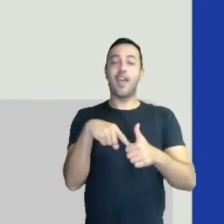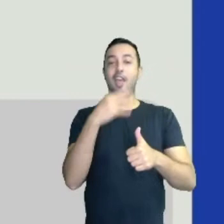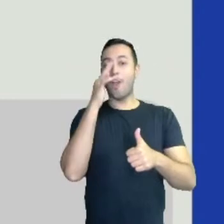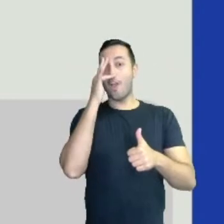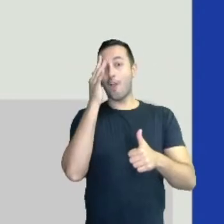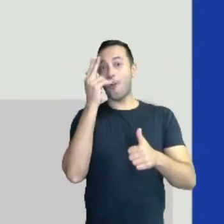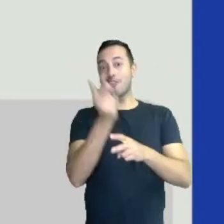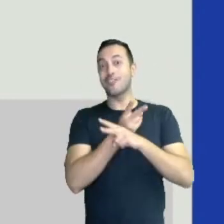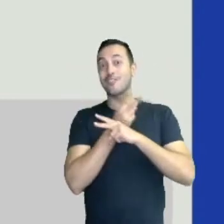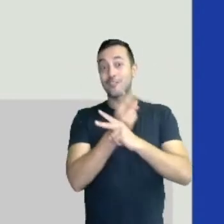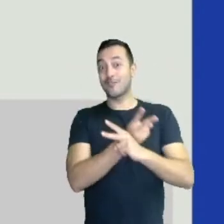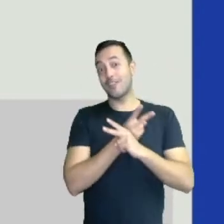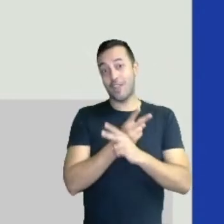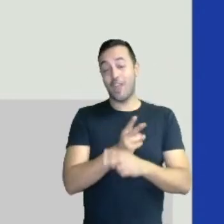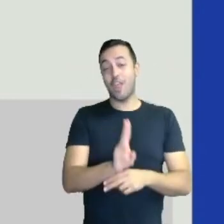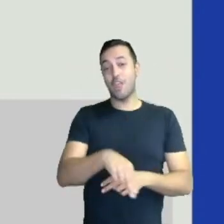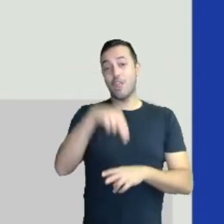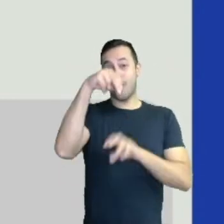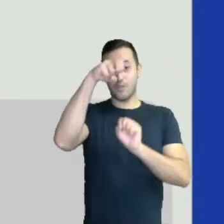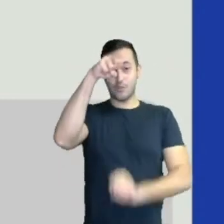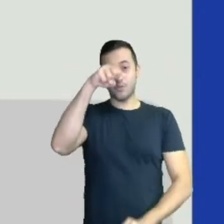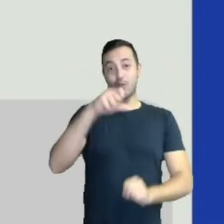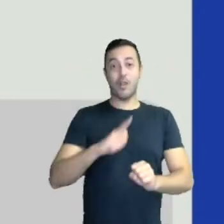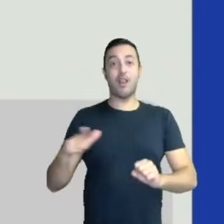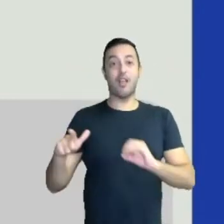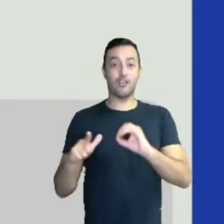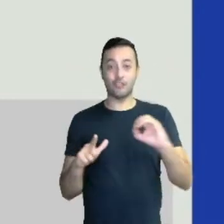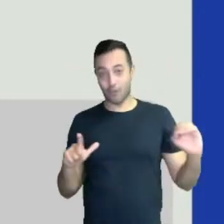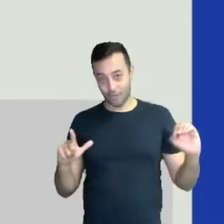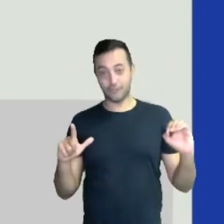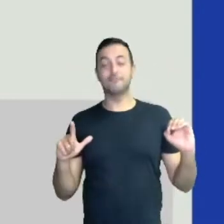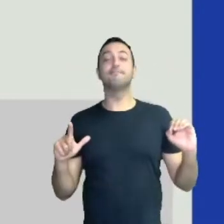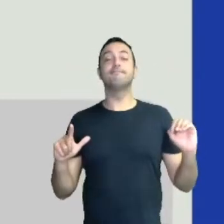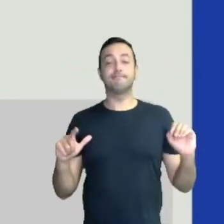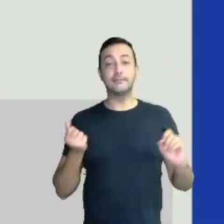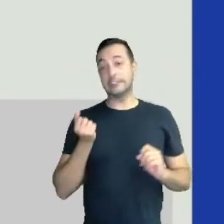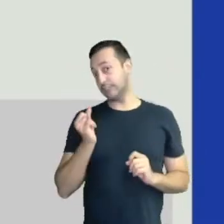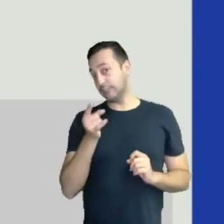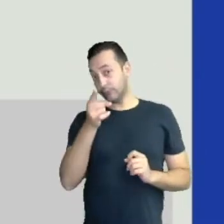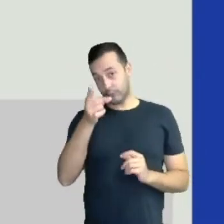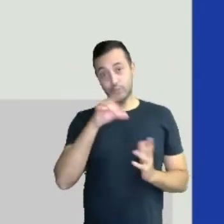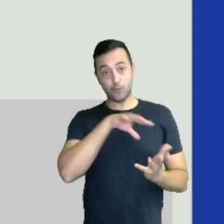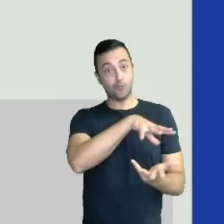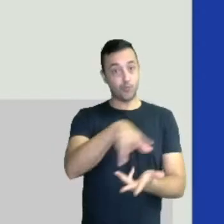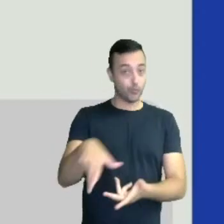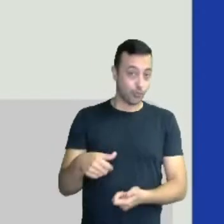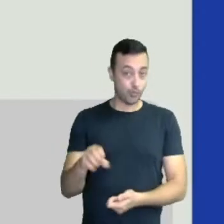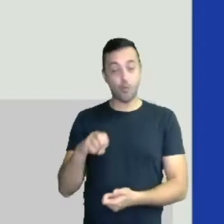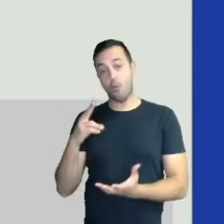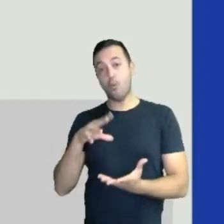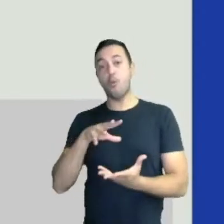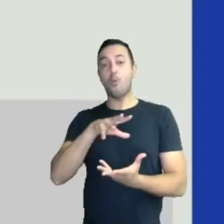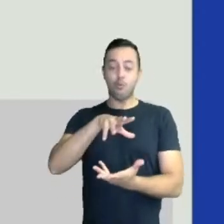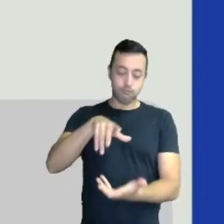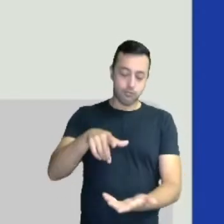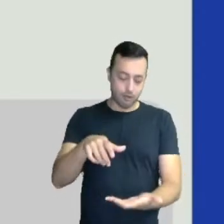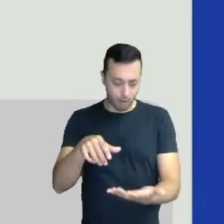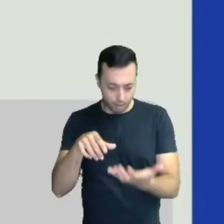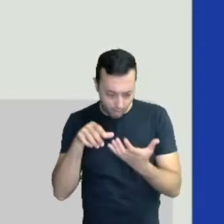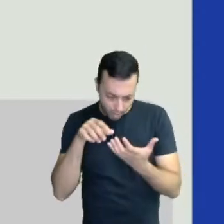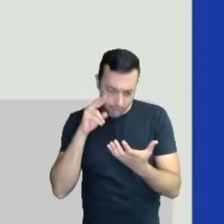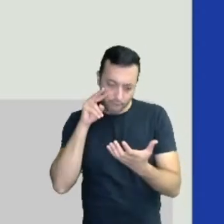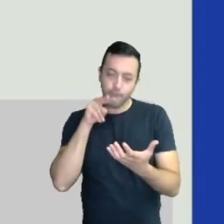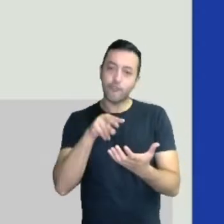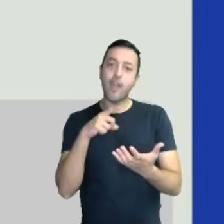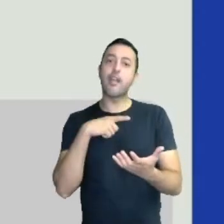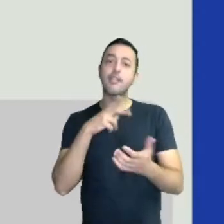dos ventos, norte, sul, leste e oeste. Se você pegar um mapa mundo ou um globo terrestre bem de pertinho, você vai